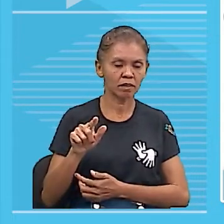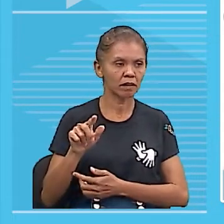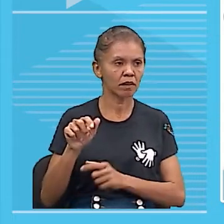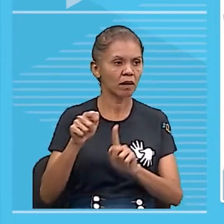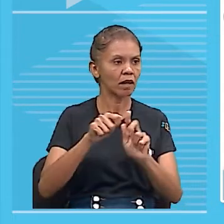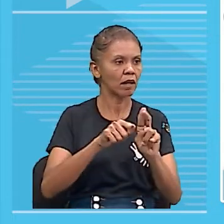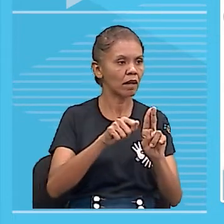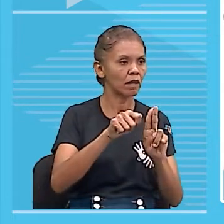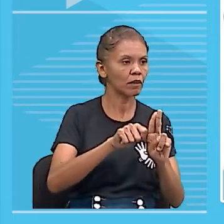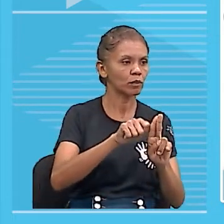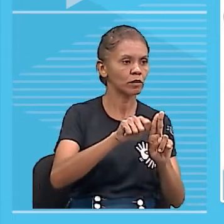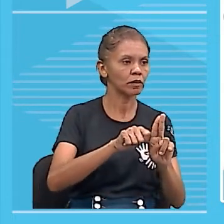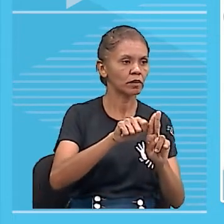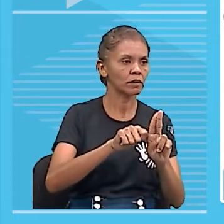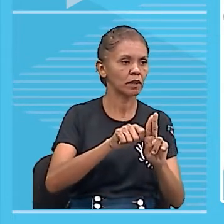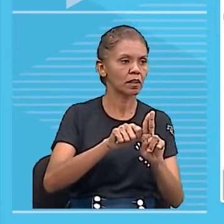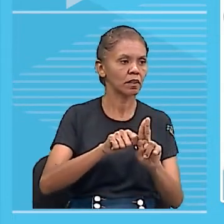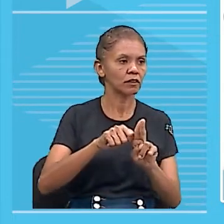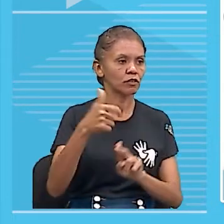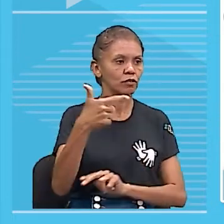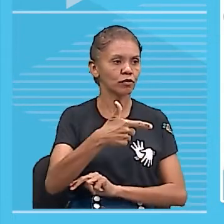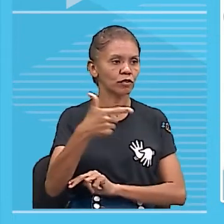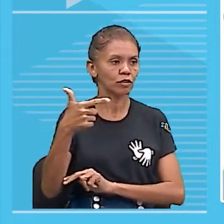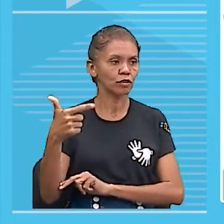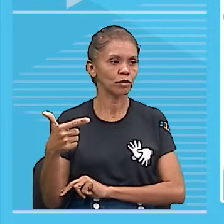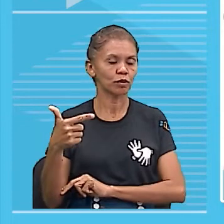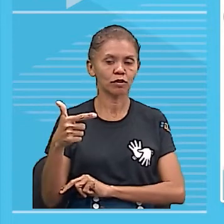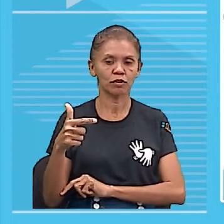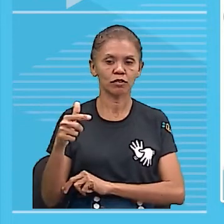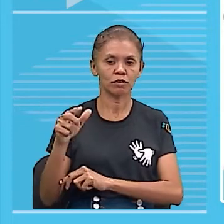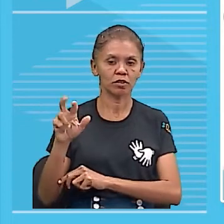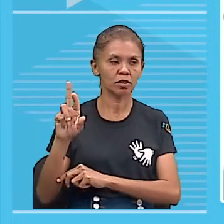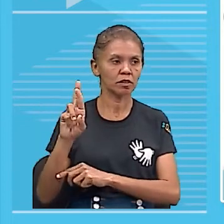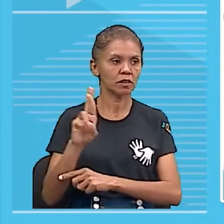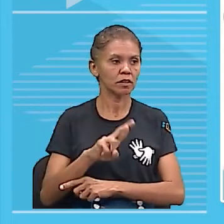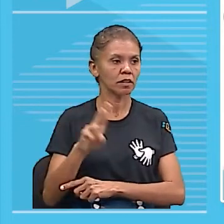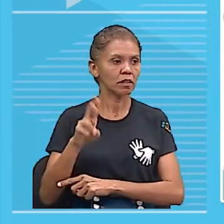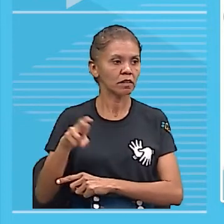Dance Show de bola jovens bacana